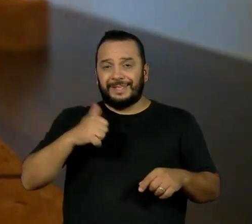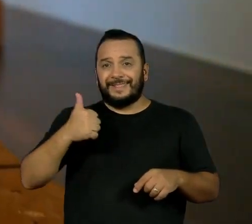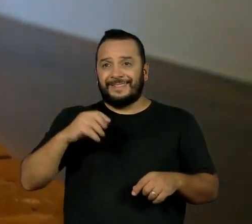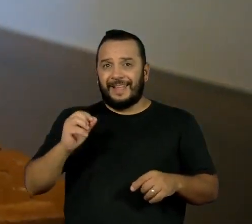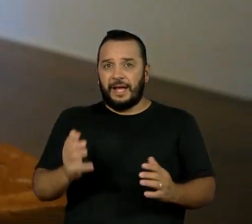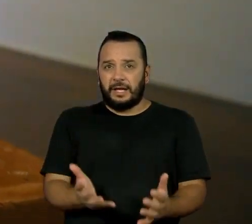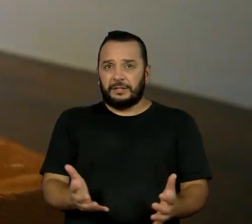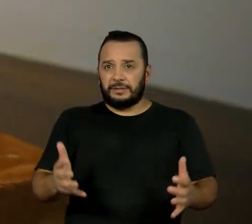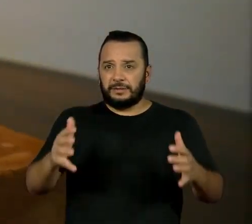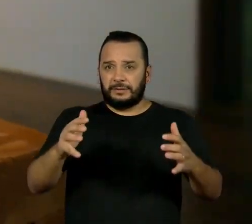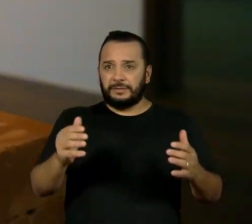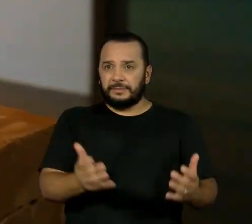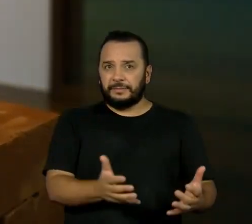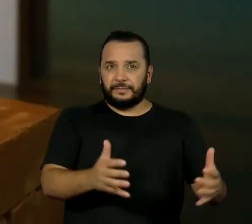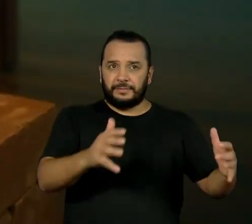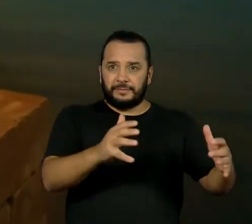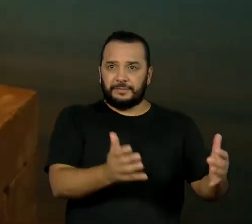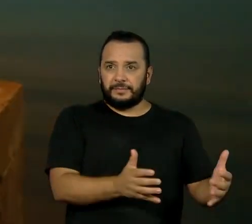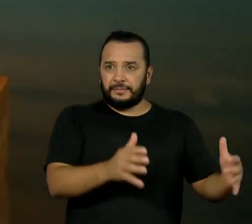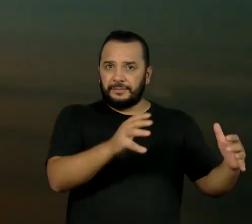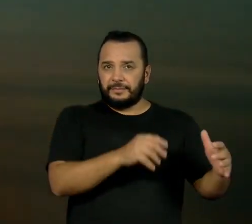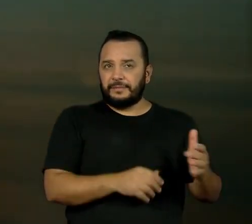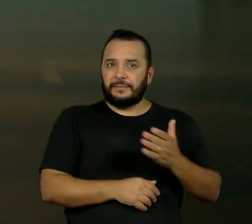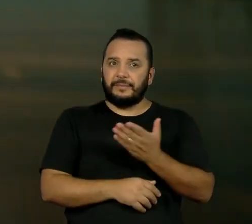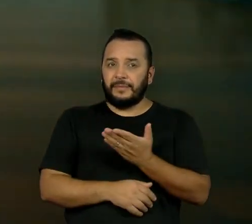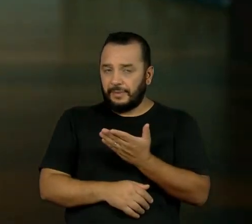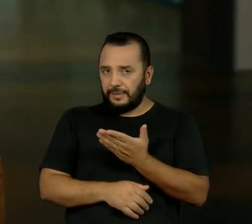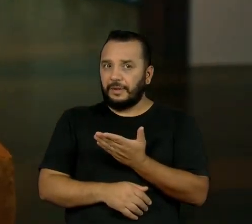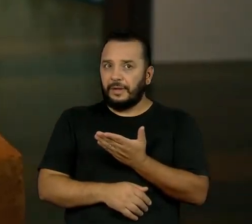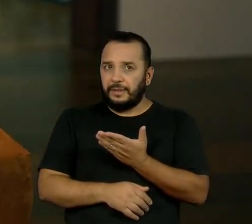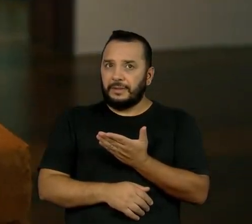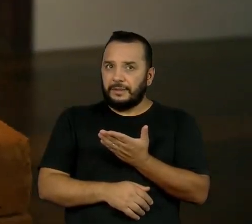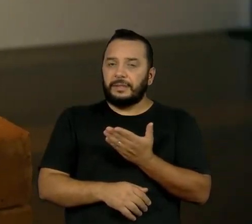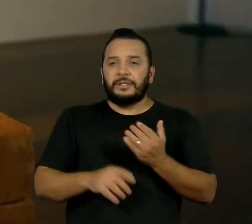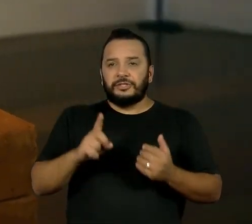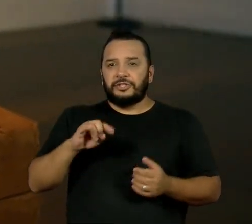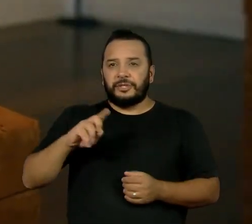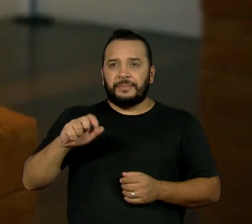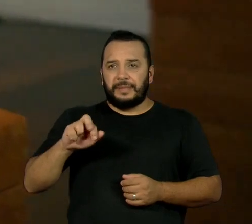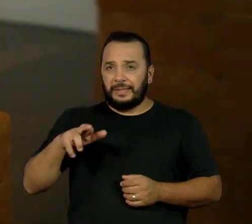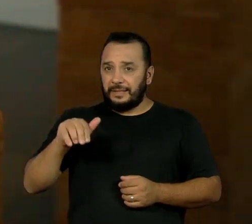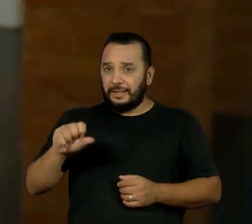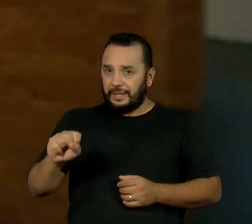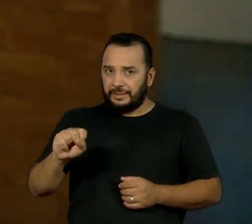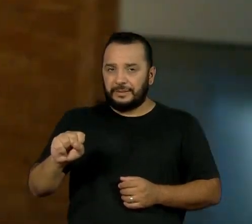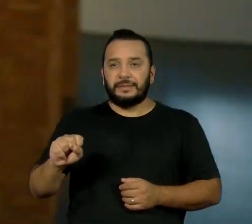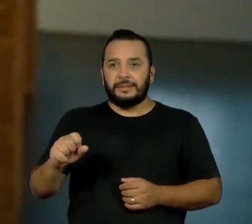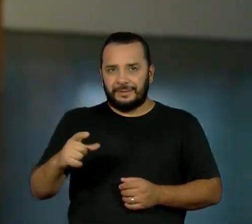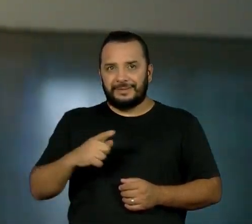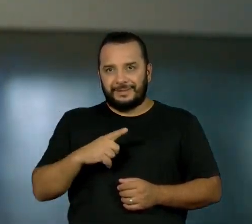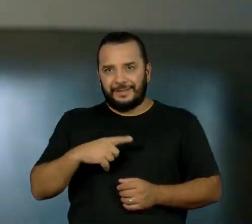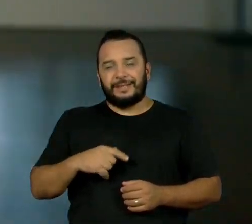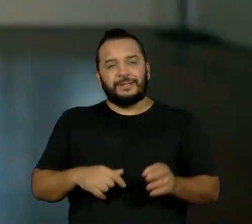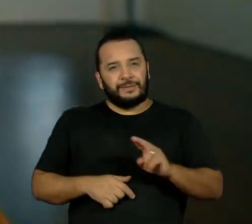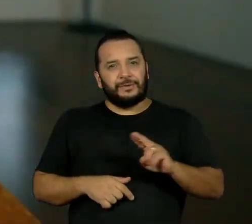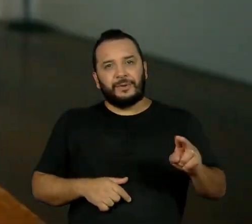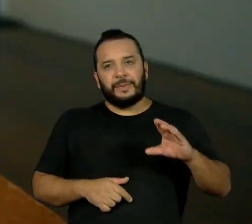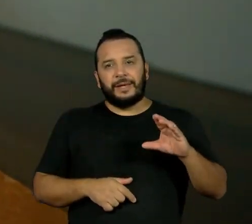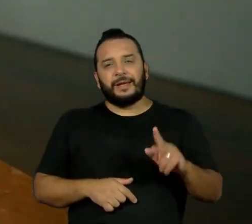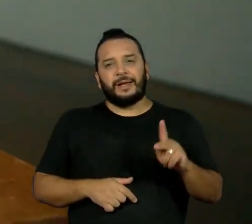peças de cerâmica intituladas Djaniras. Eu tomo emprestado o nome da música da Cátia de